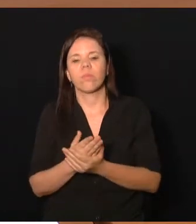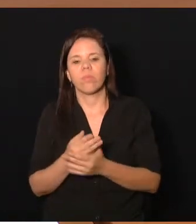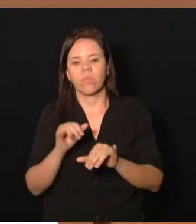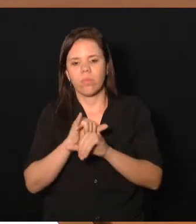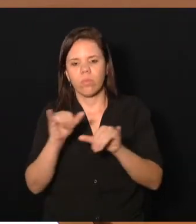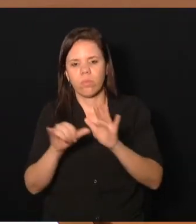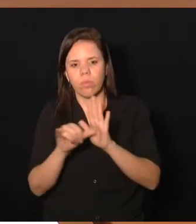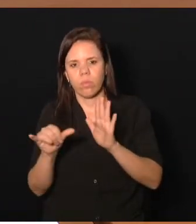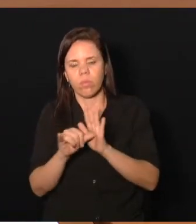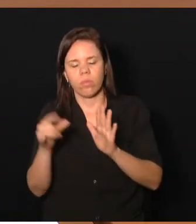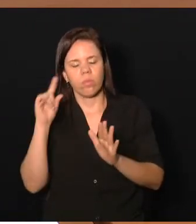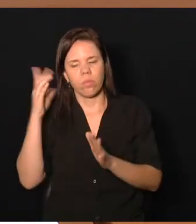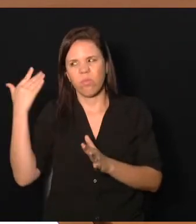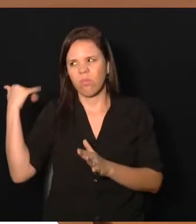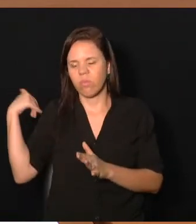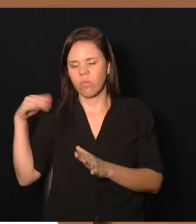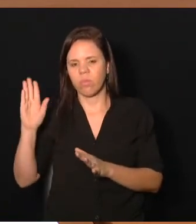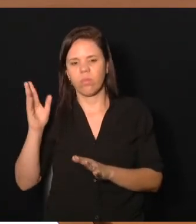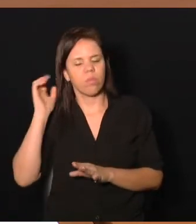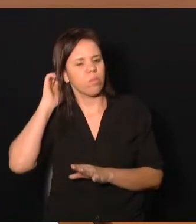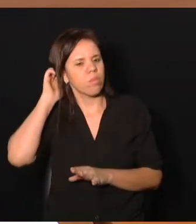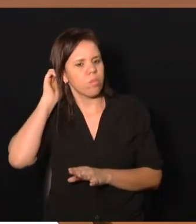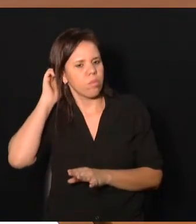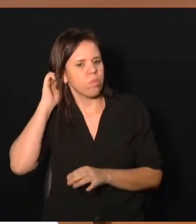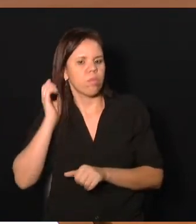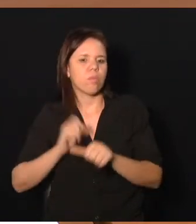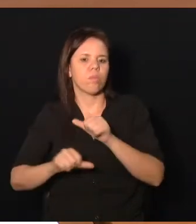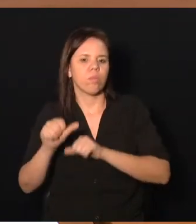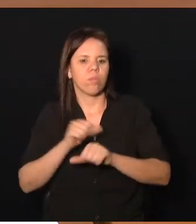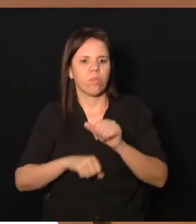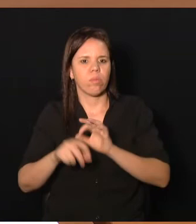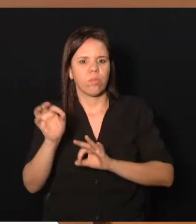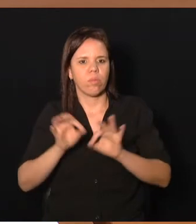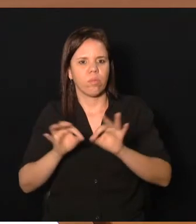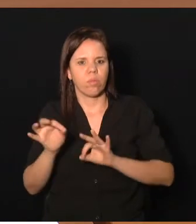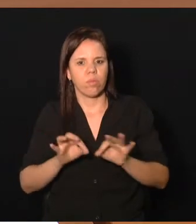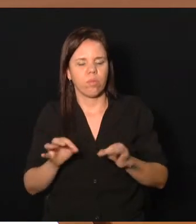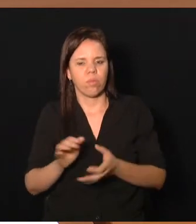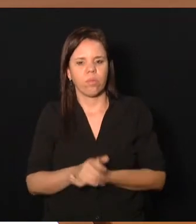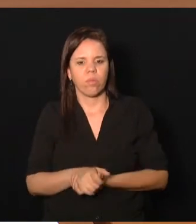publicação. Tudo isso aqui que está alterando esse projeto passa